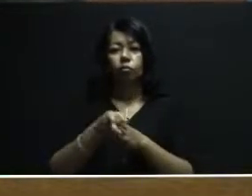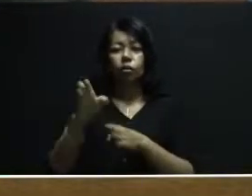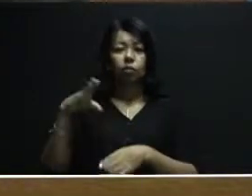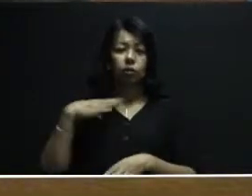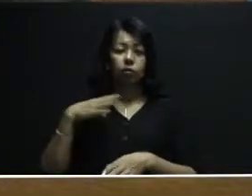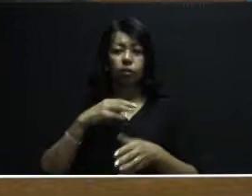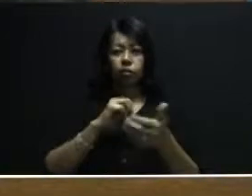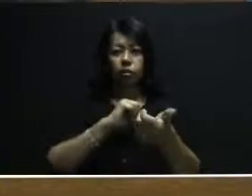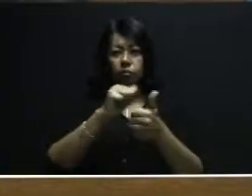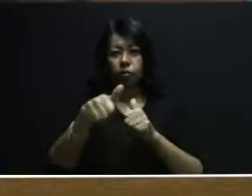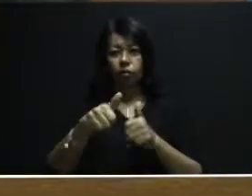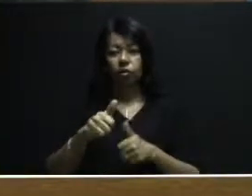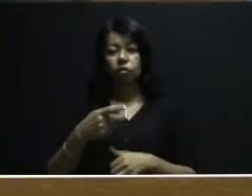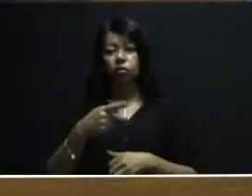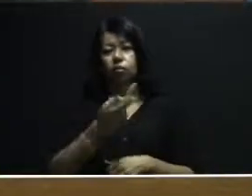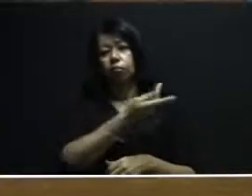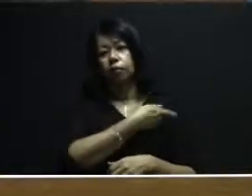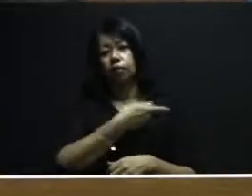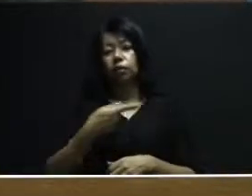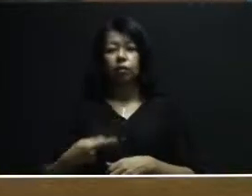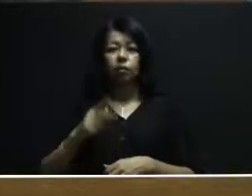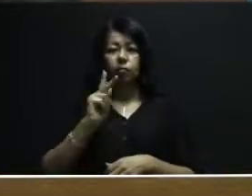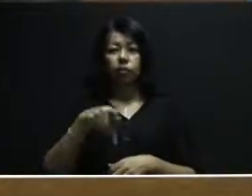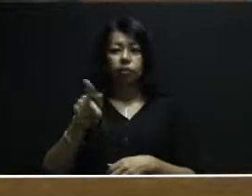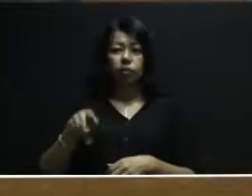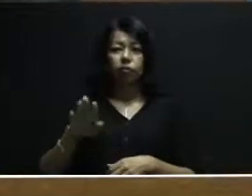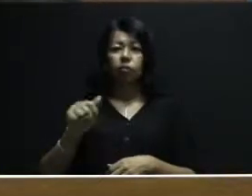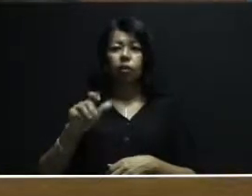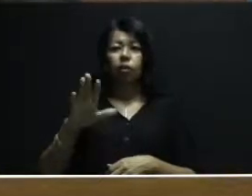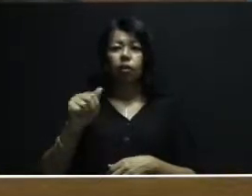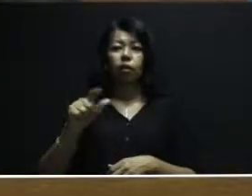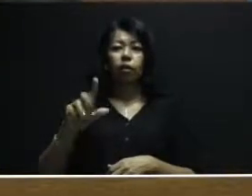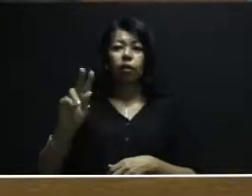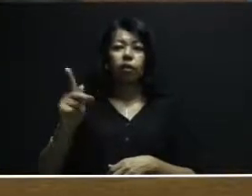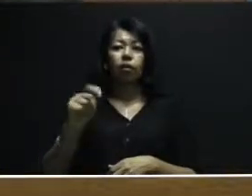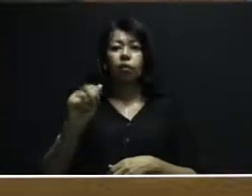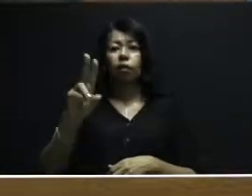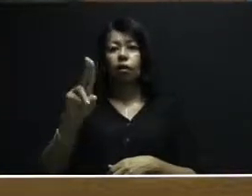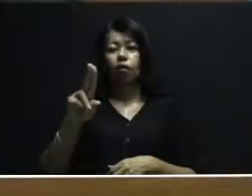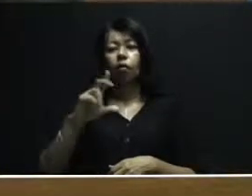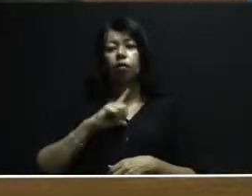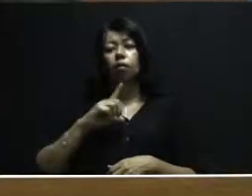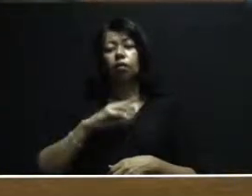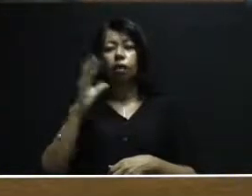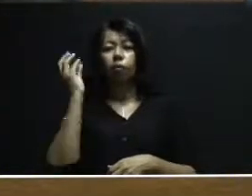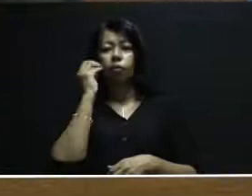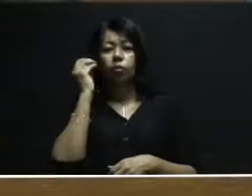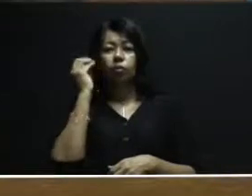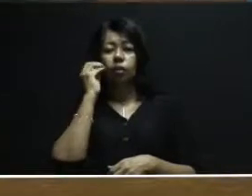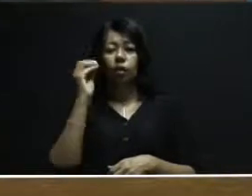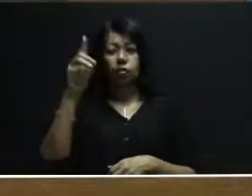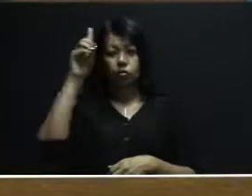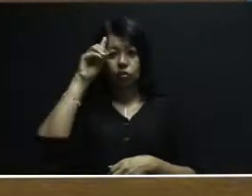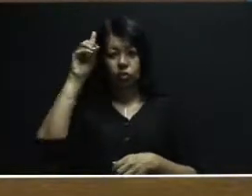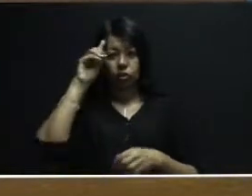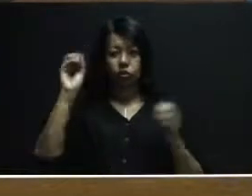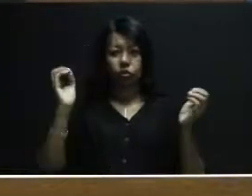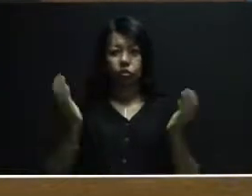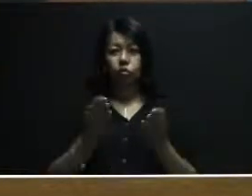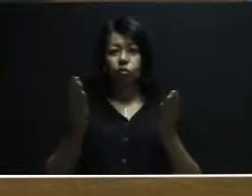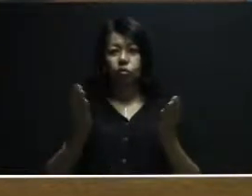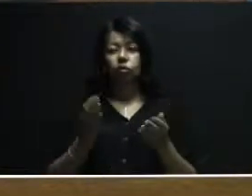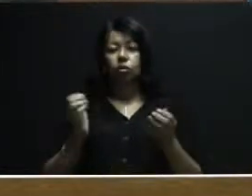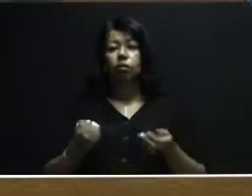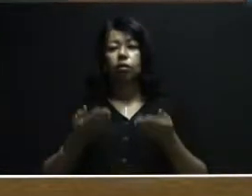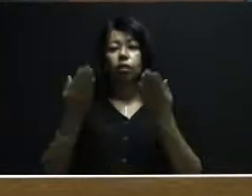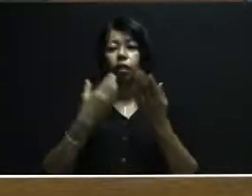de Esportes, na pessoa do seu presidente, professor Bacalhau, estamos tendo a oportunidade de, na data de hoje, entregar